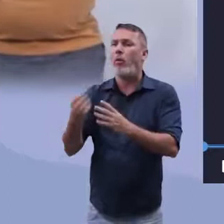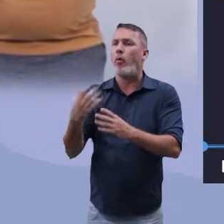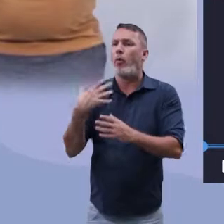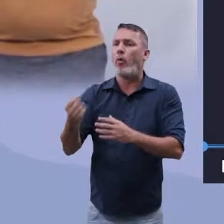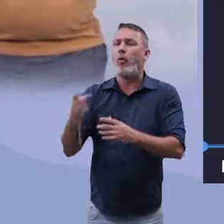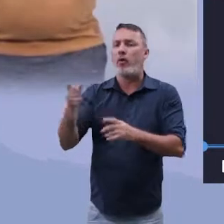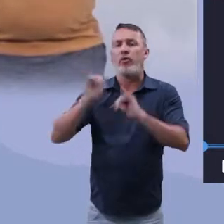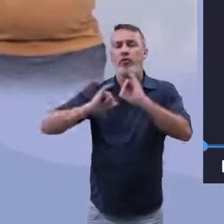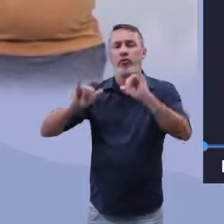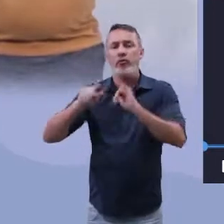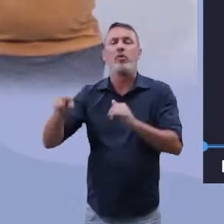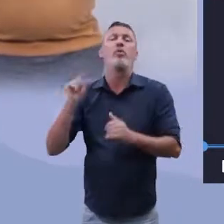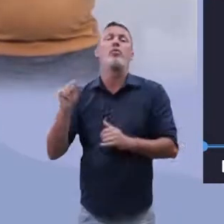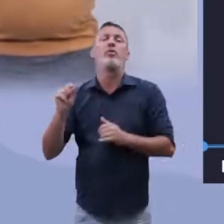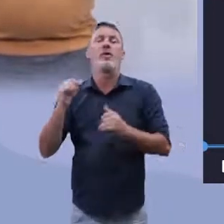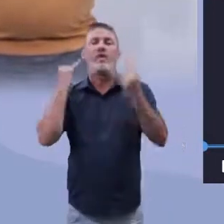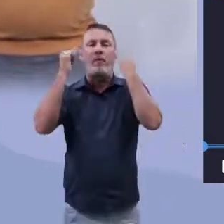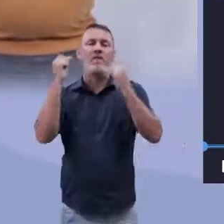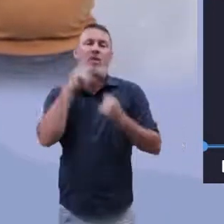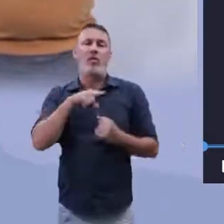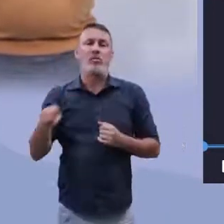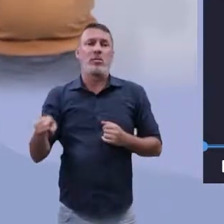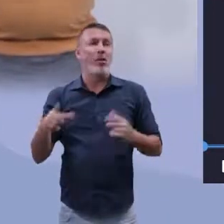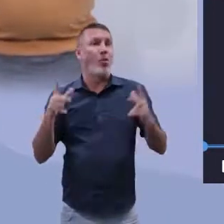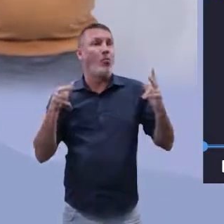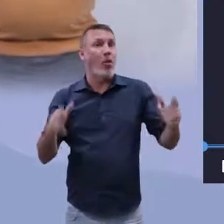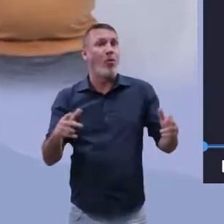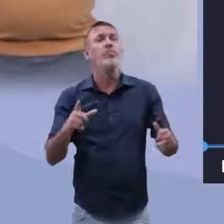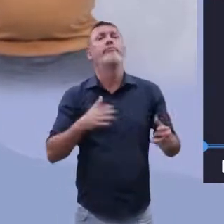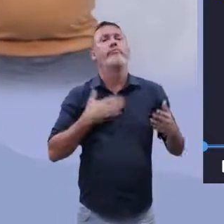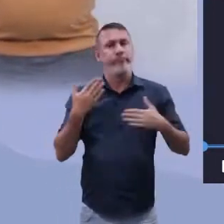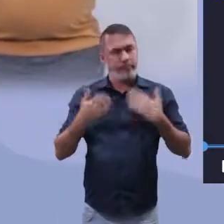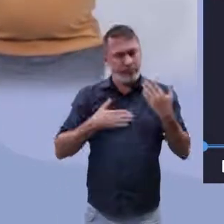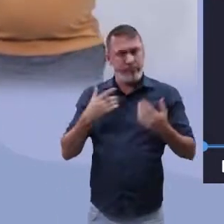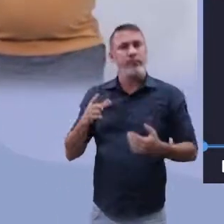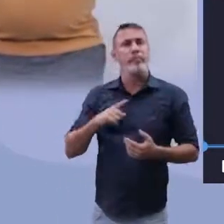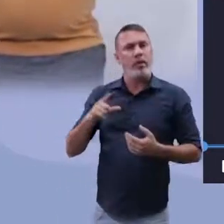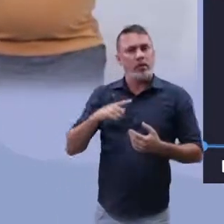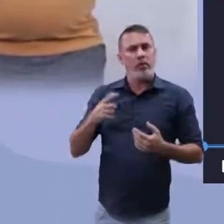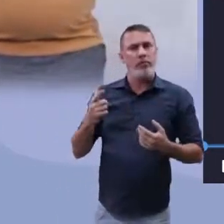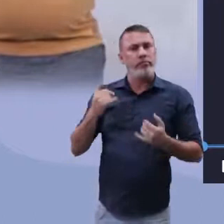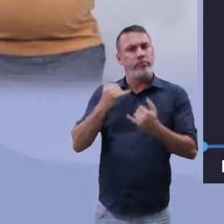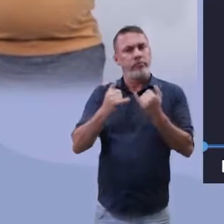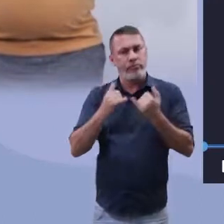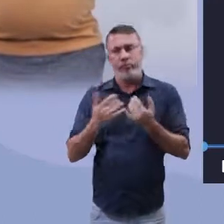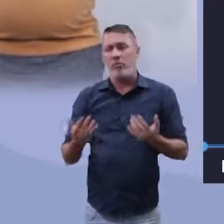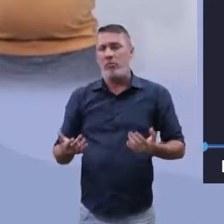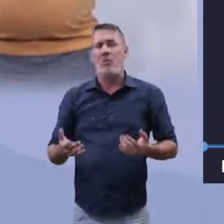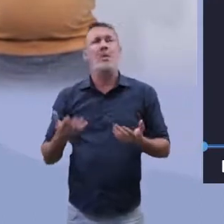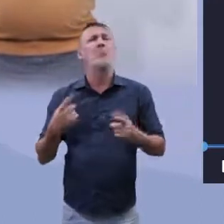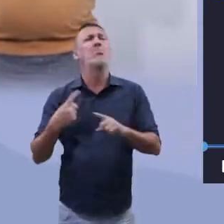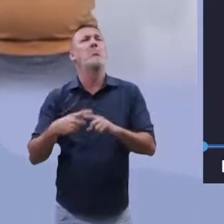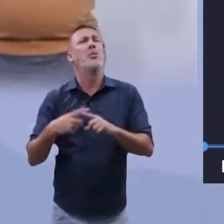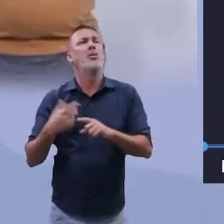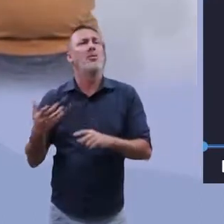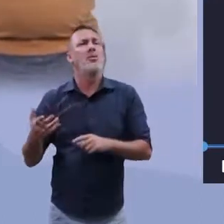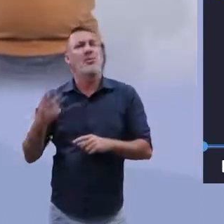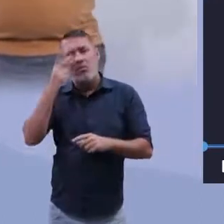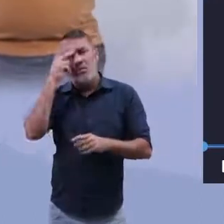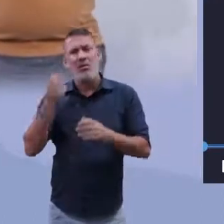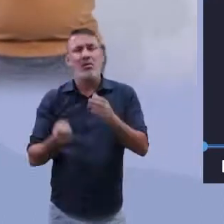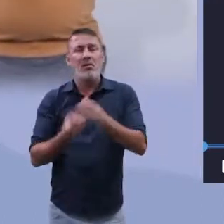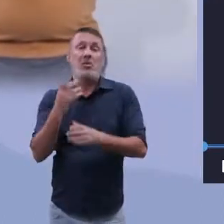para fazer o quê? Divulgar essas informações, essas inverdades. Qual o propósito,